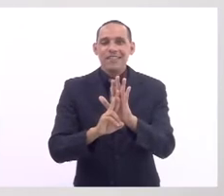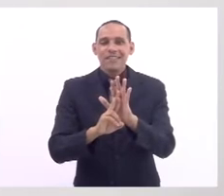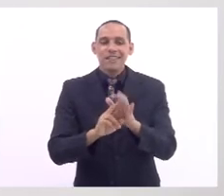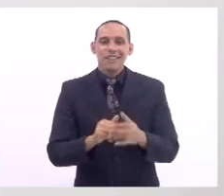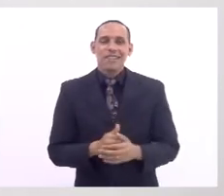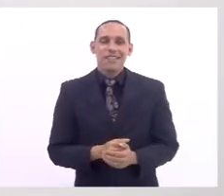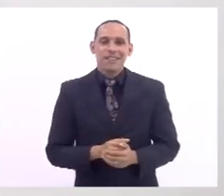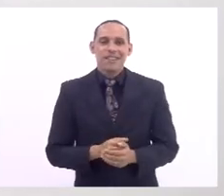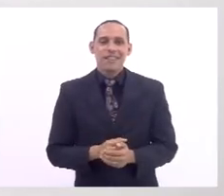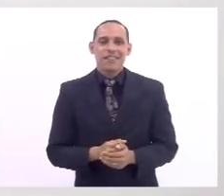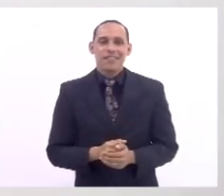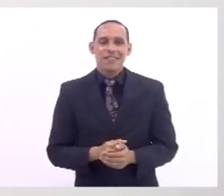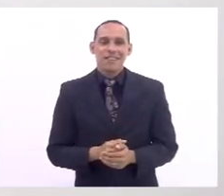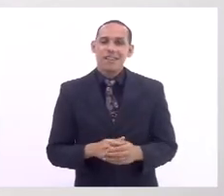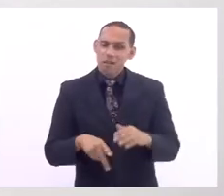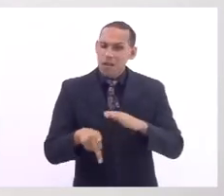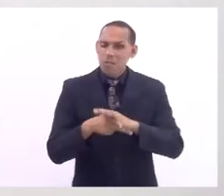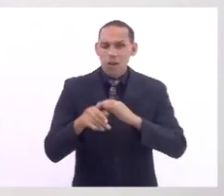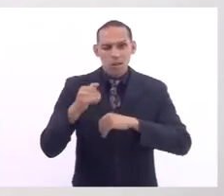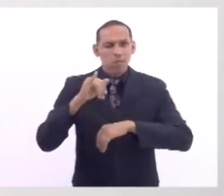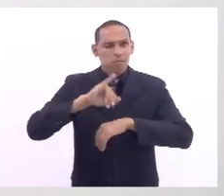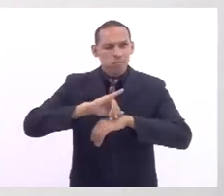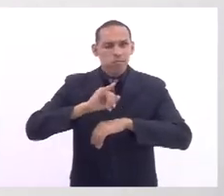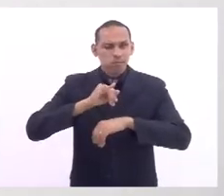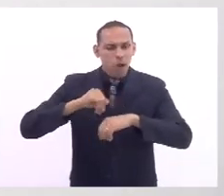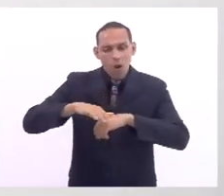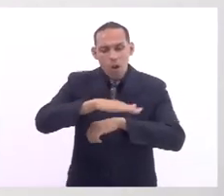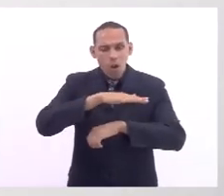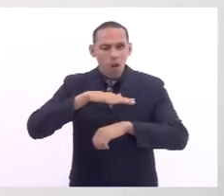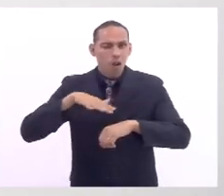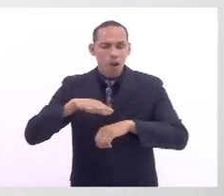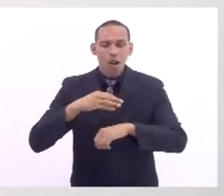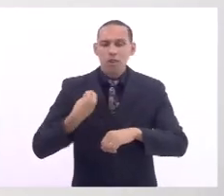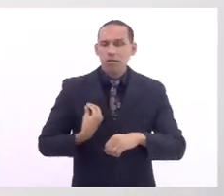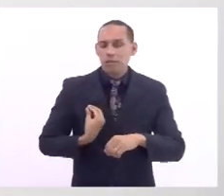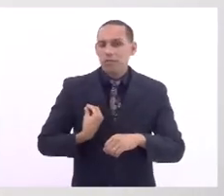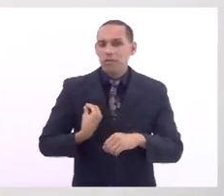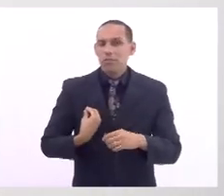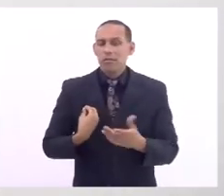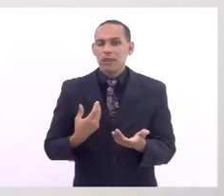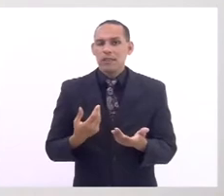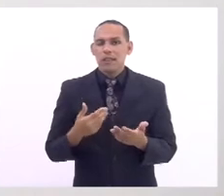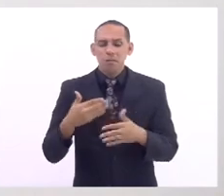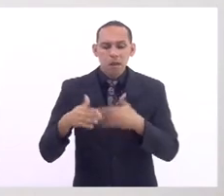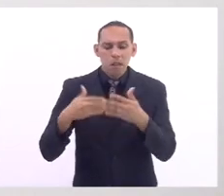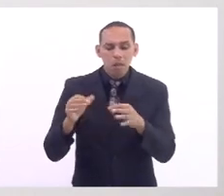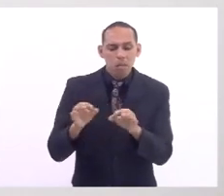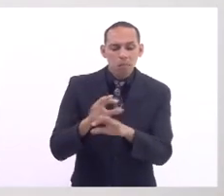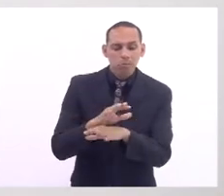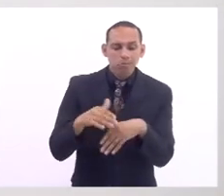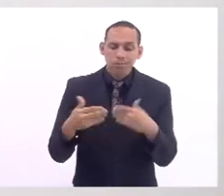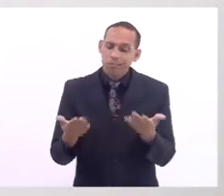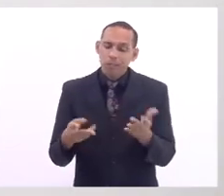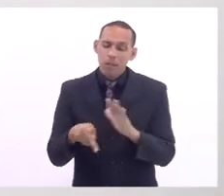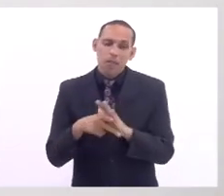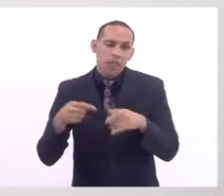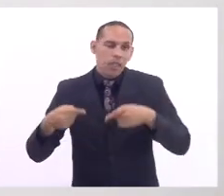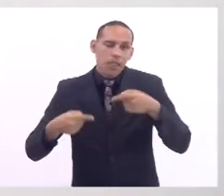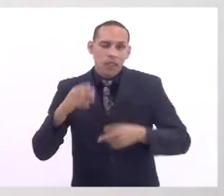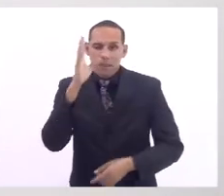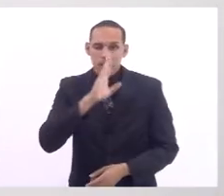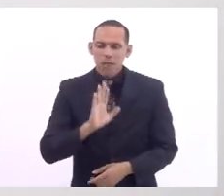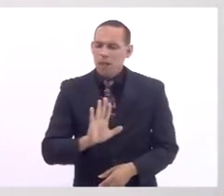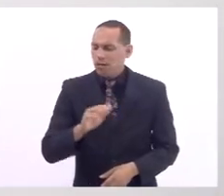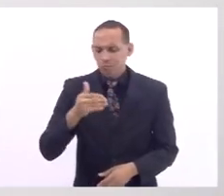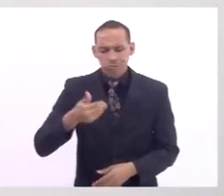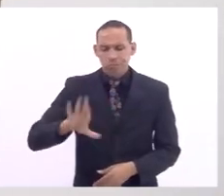conselho Metropolitano de deliberações da vida Metropolitana que infelizmente não teve continuidade essas coisas da política do Brasil mas